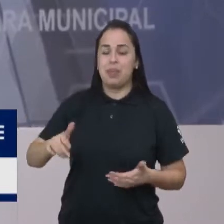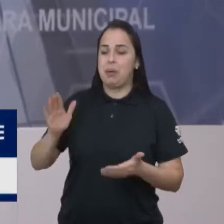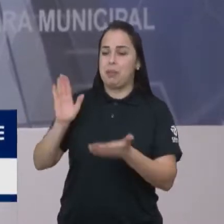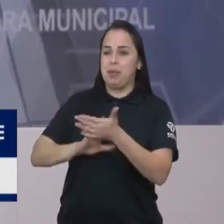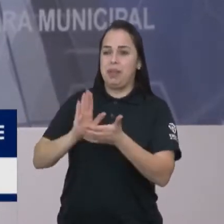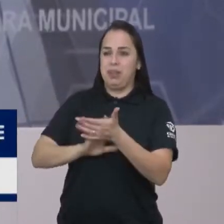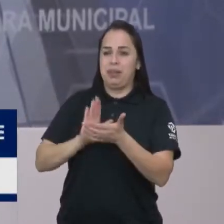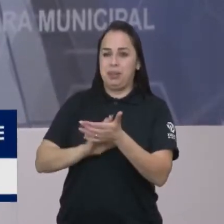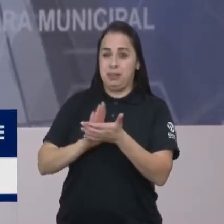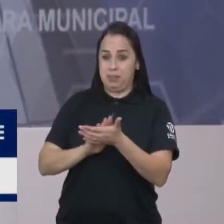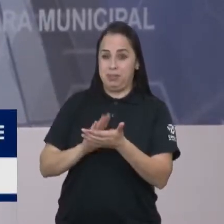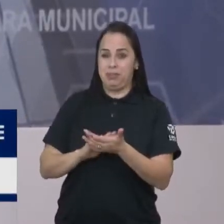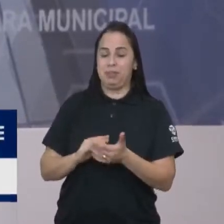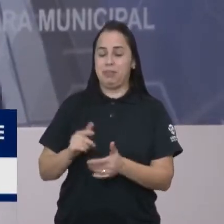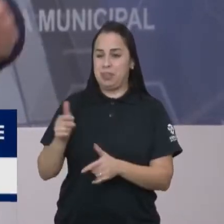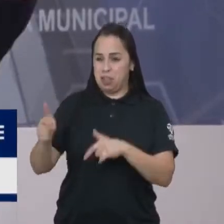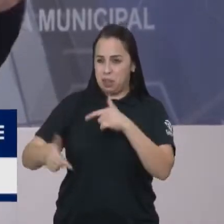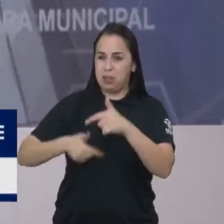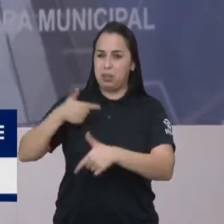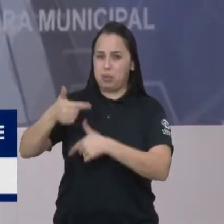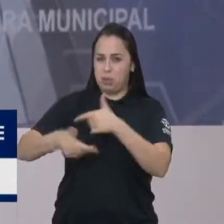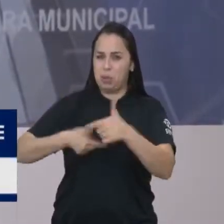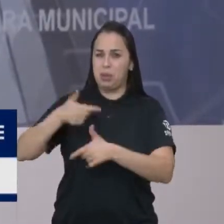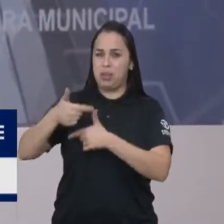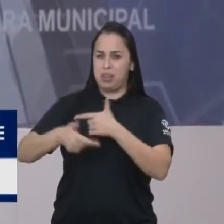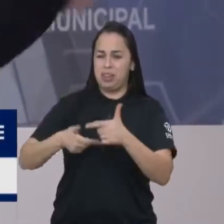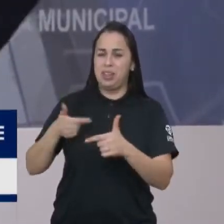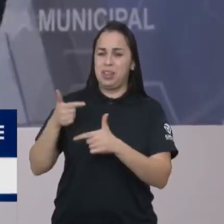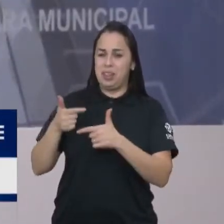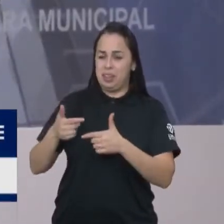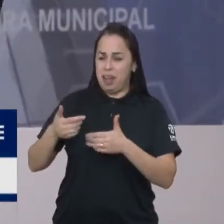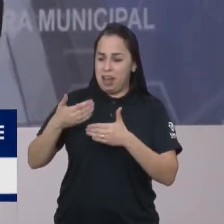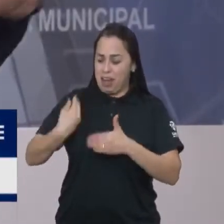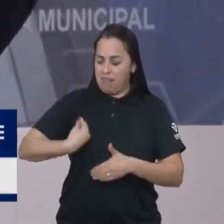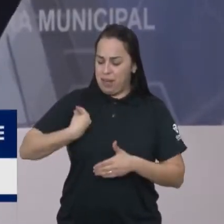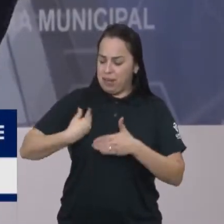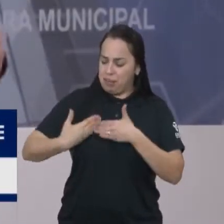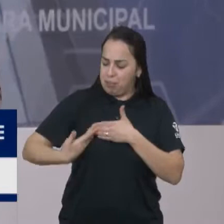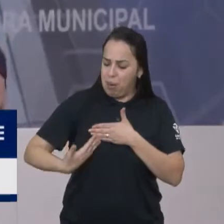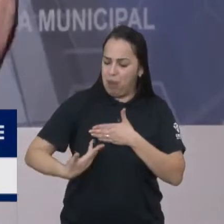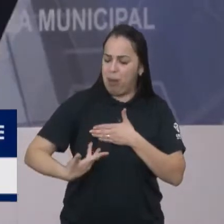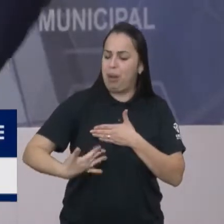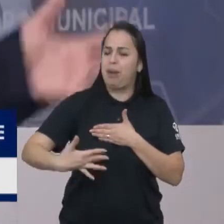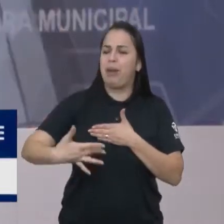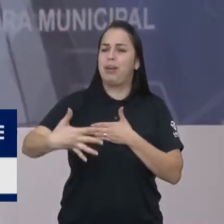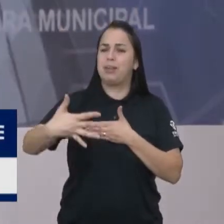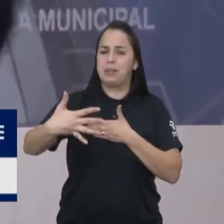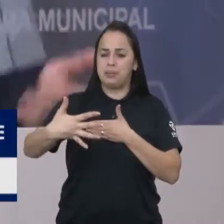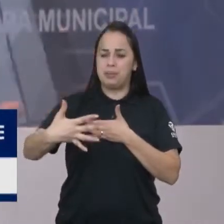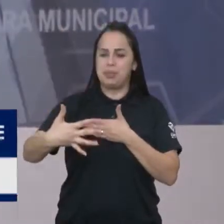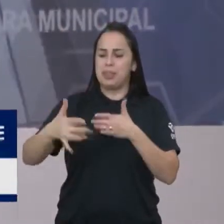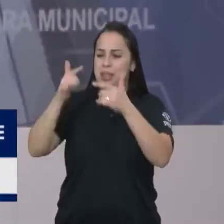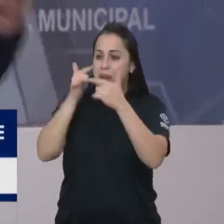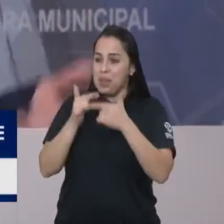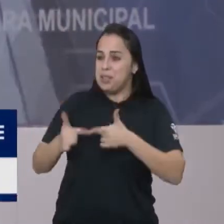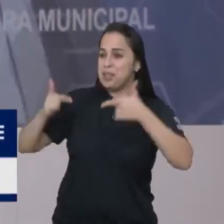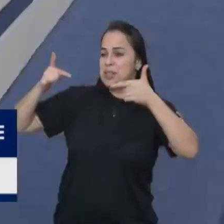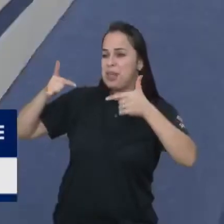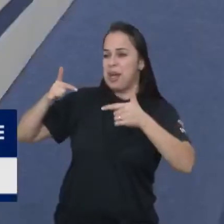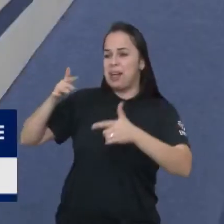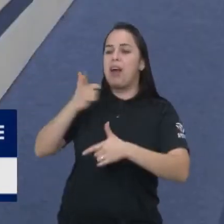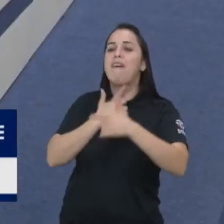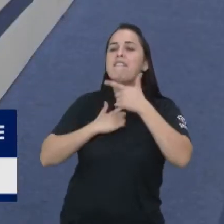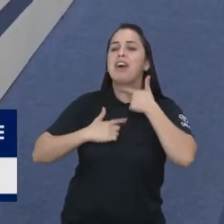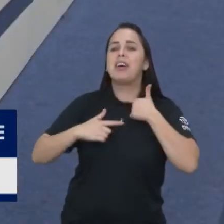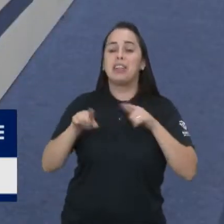Parabéns. Que continue a sua vida fluindo com toda essa alegria, com essa vontade.